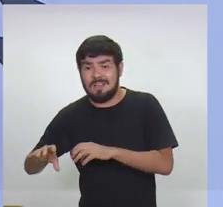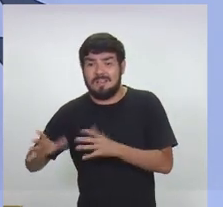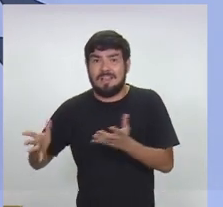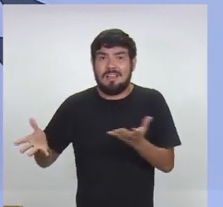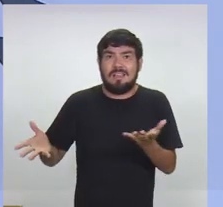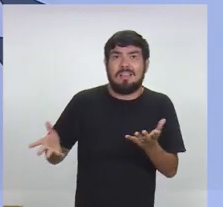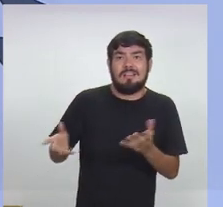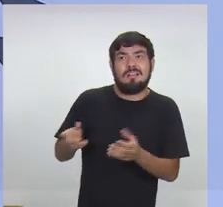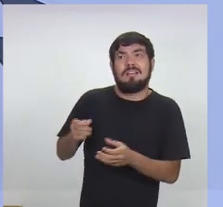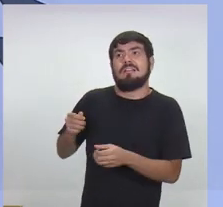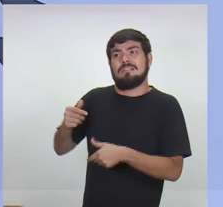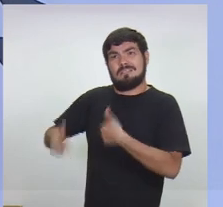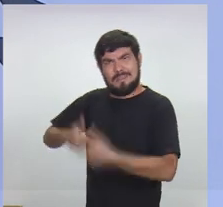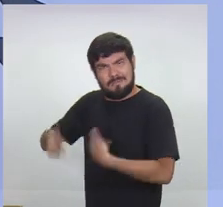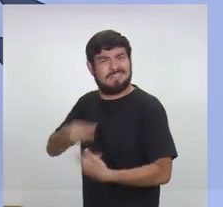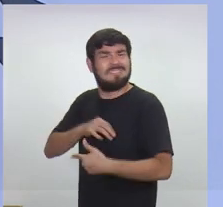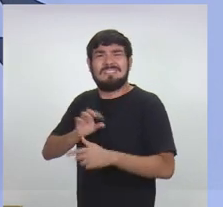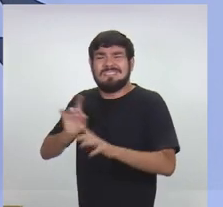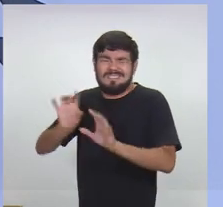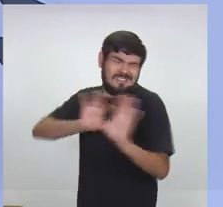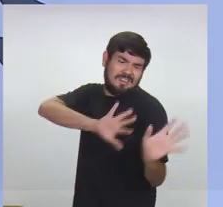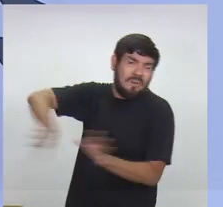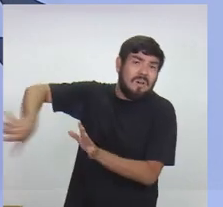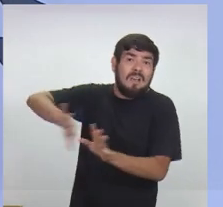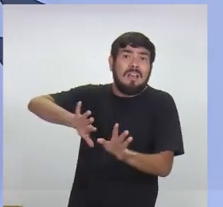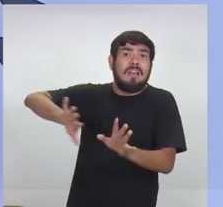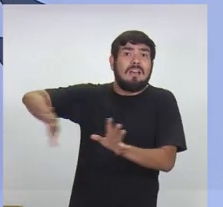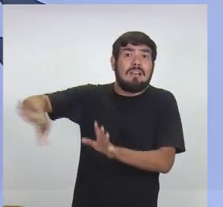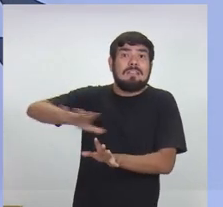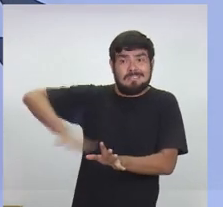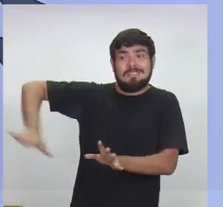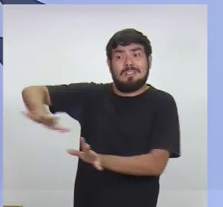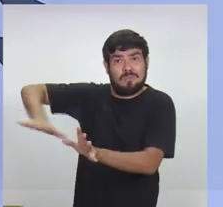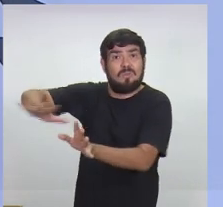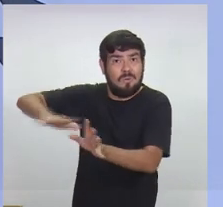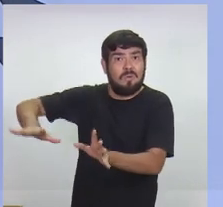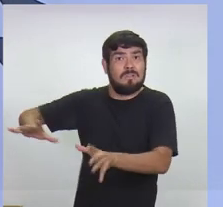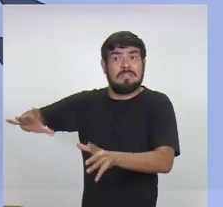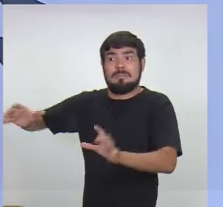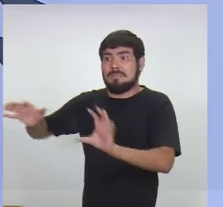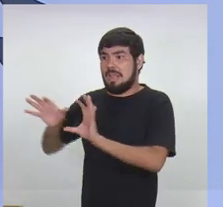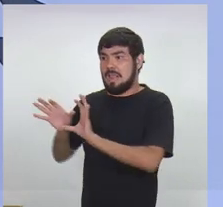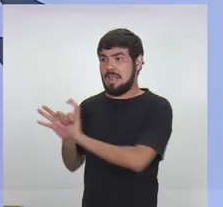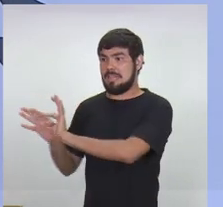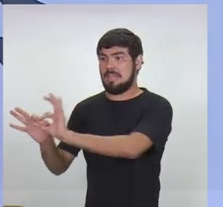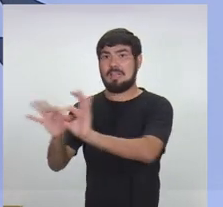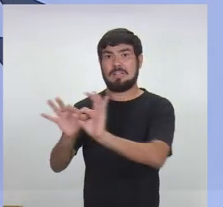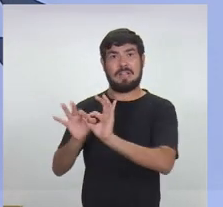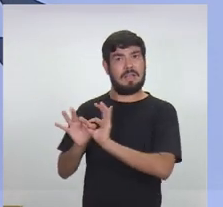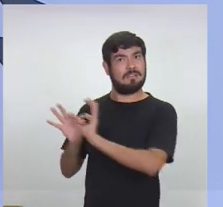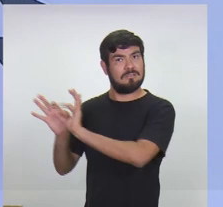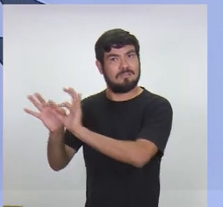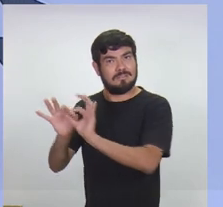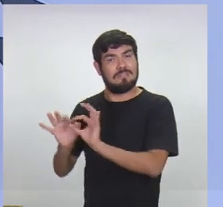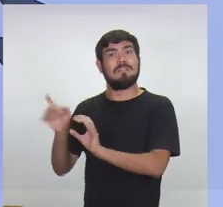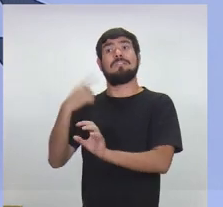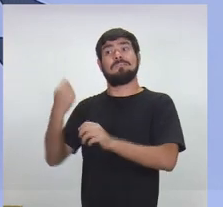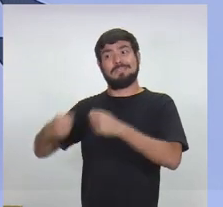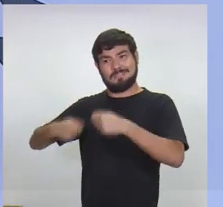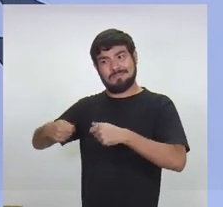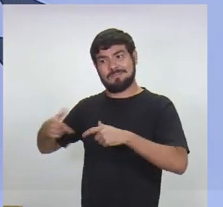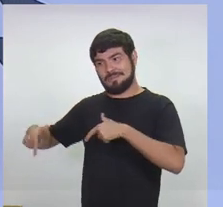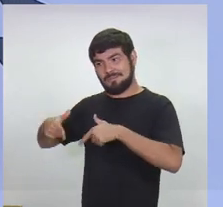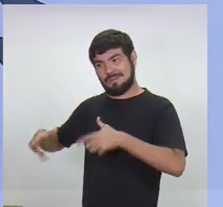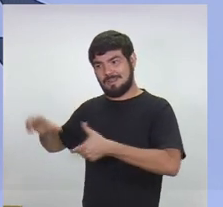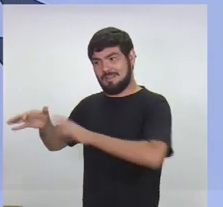geração de emprego e renda esses fatores e setores têm que ser interligados têm que ser integrados nós precisamos trabalhar dessa